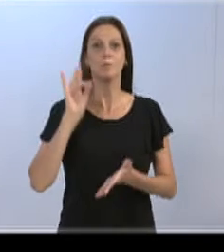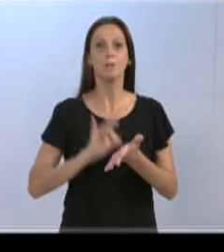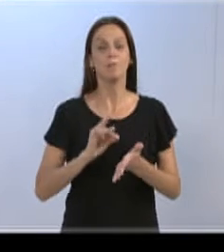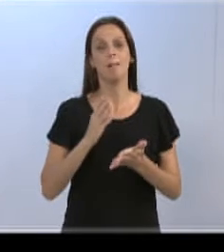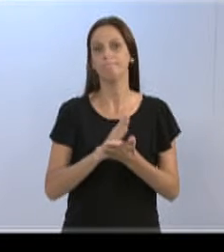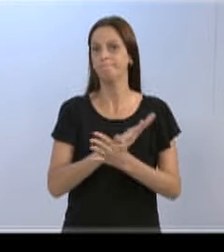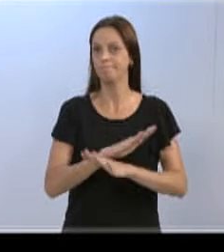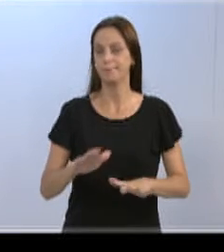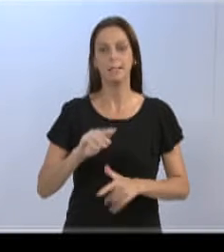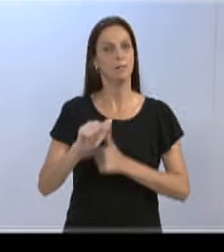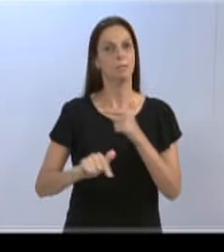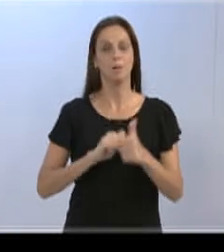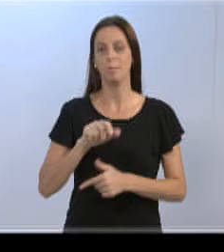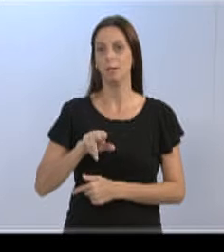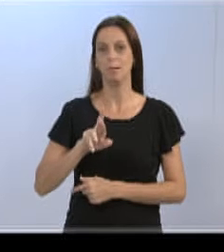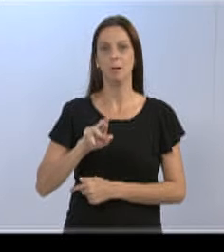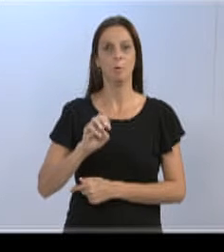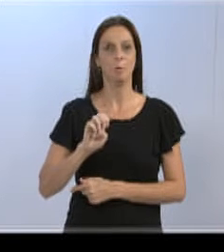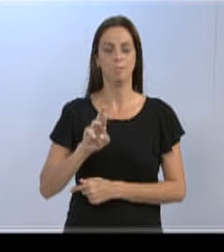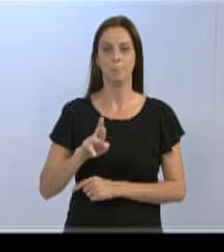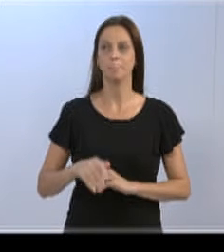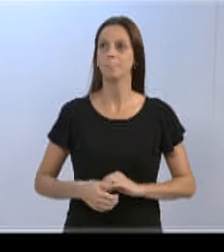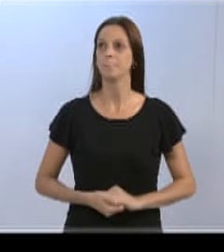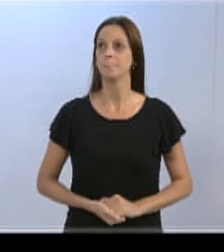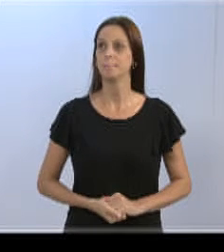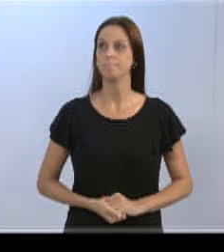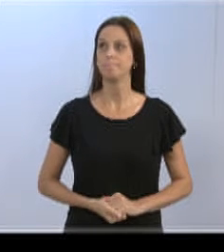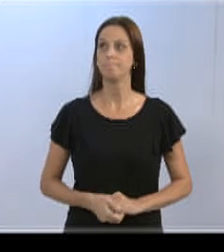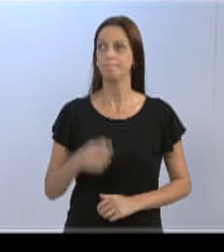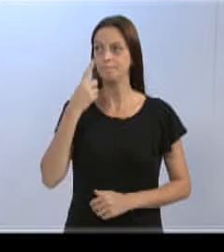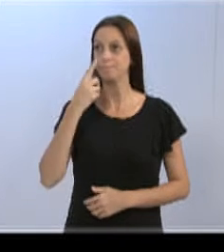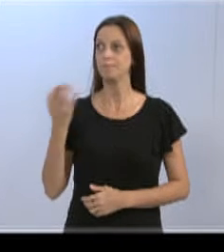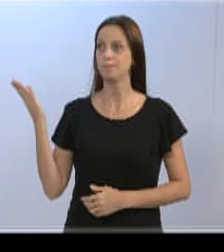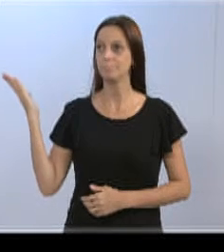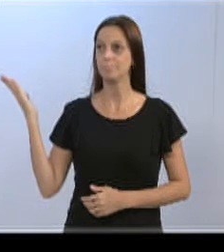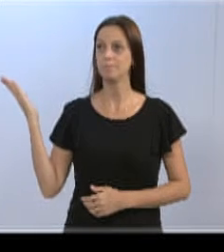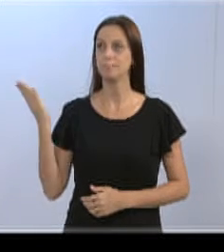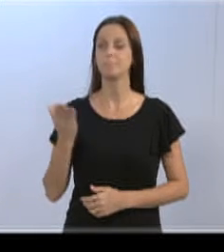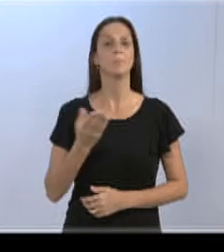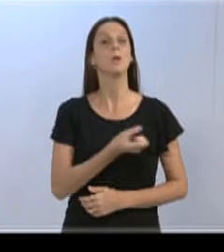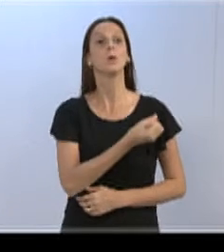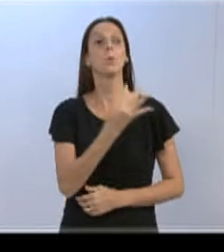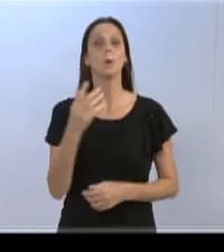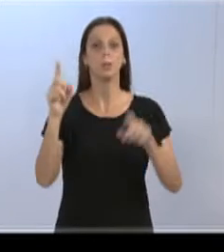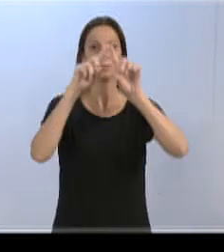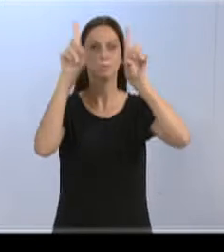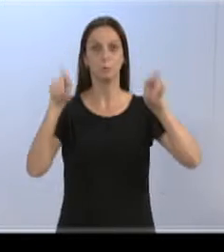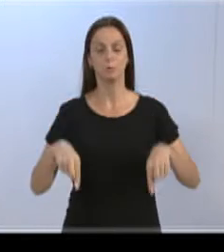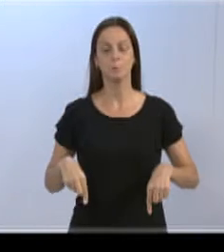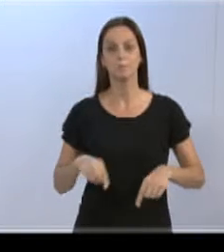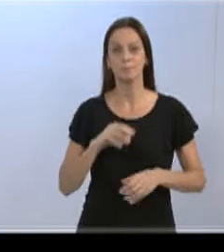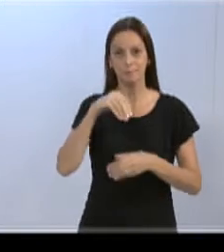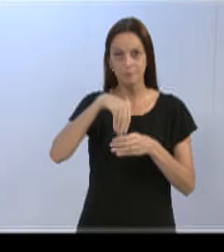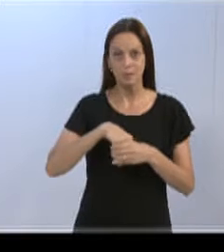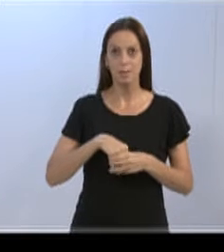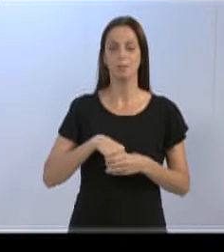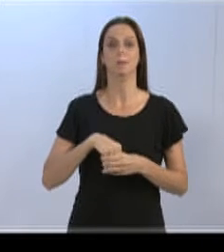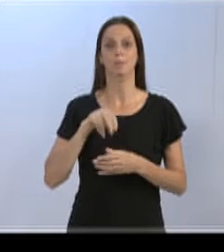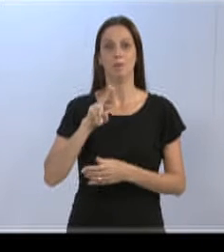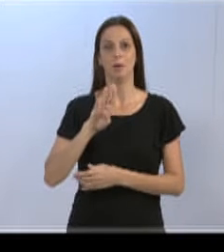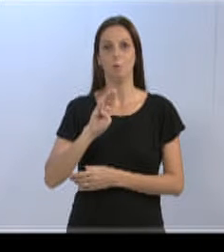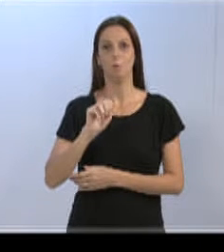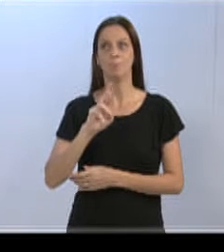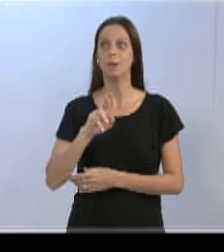as atividades da urbanizadora. Pode passar? Esses são os números de servidores atualmente na URB,